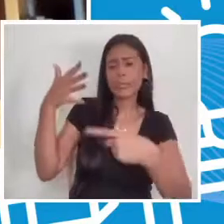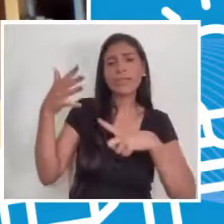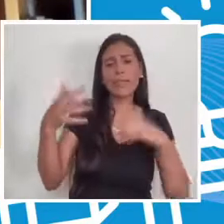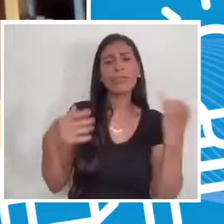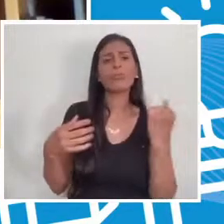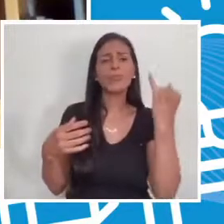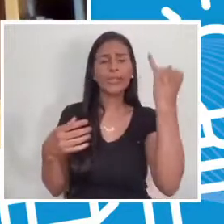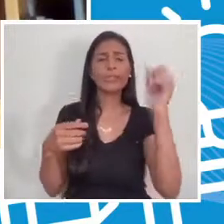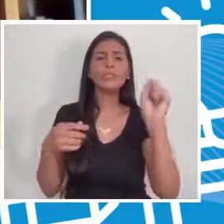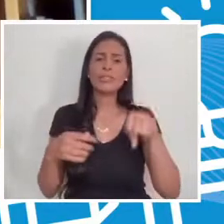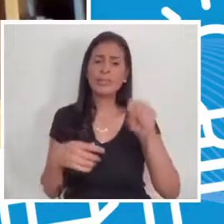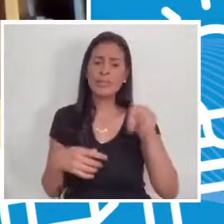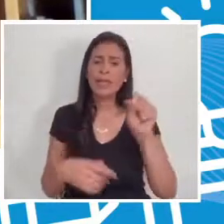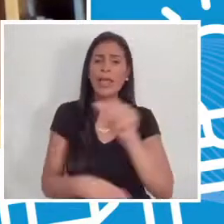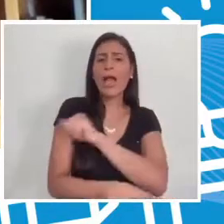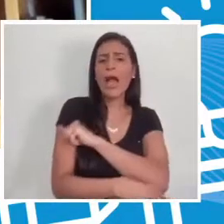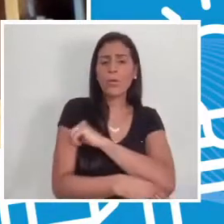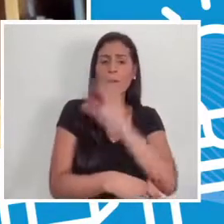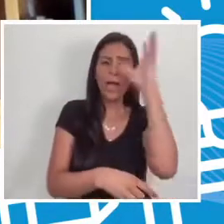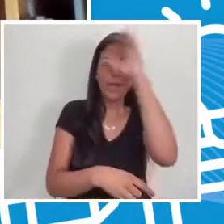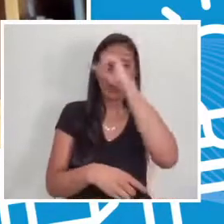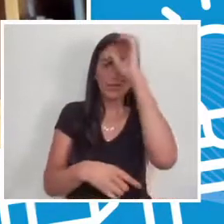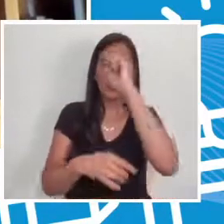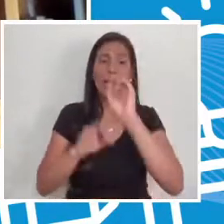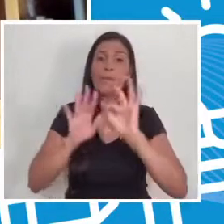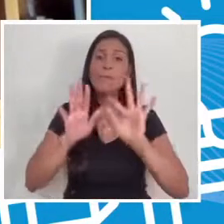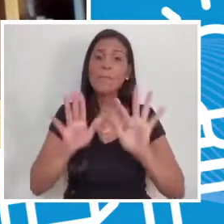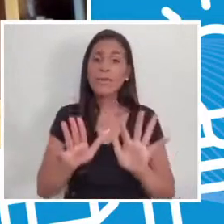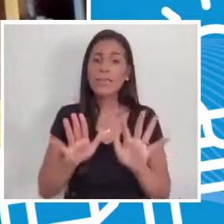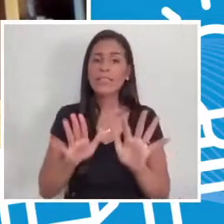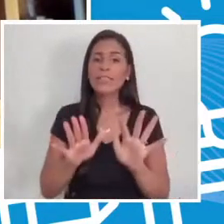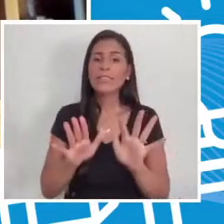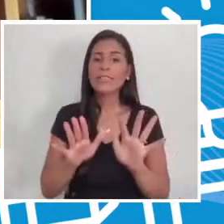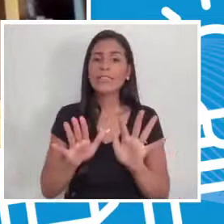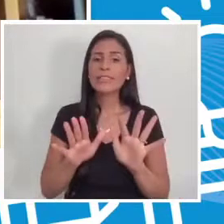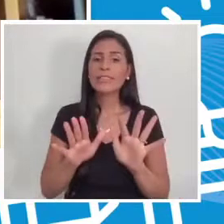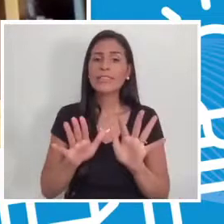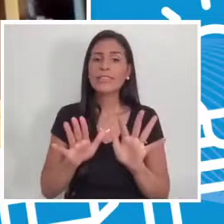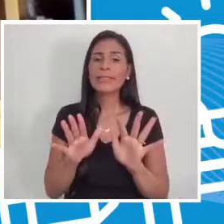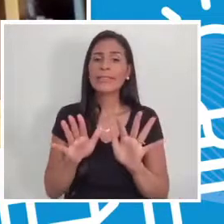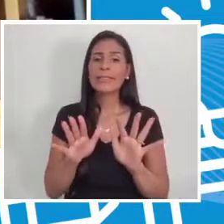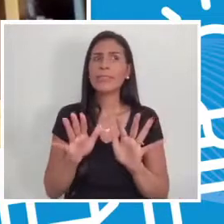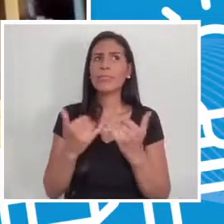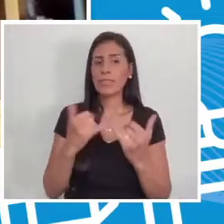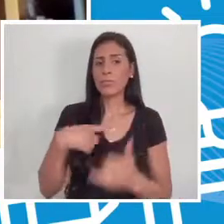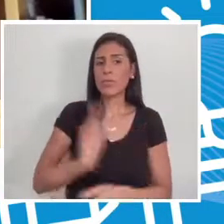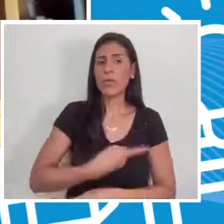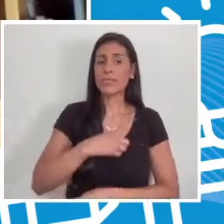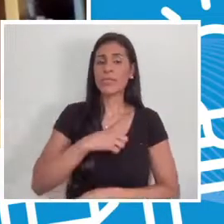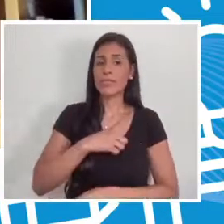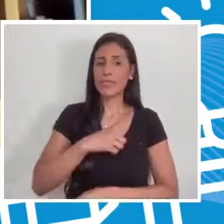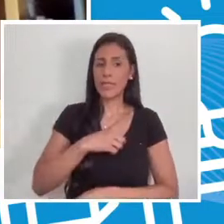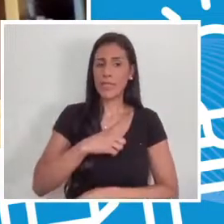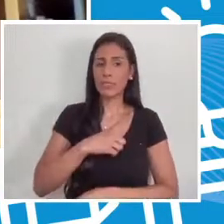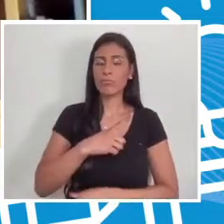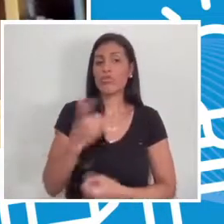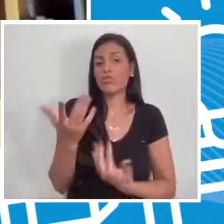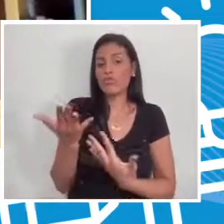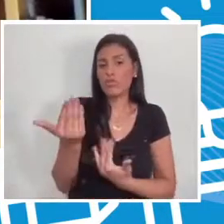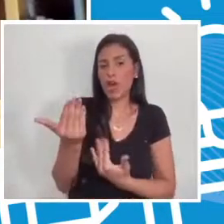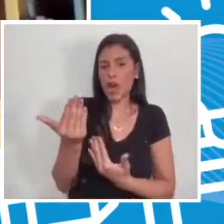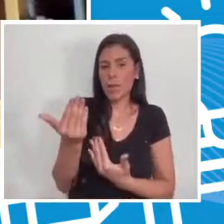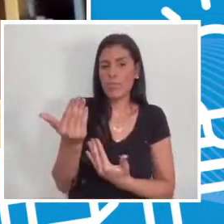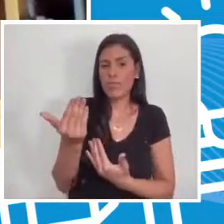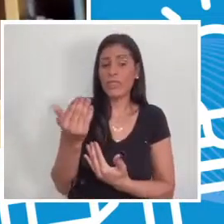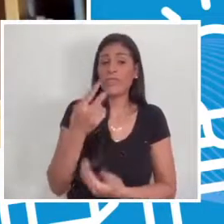assim, quem nunca chega, nós temos aproximadamente 23% da nossa juventude